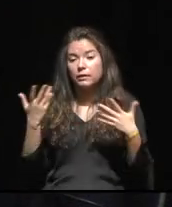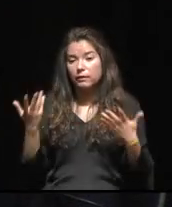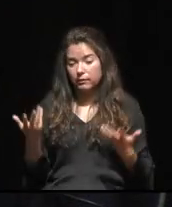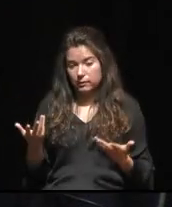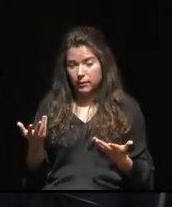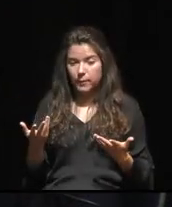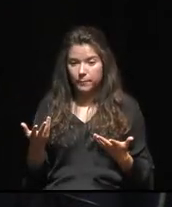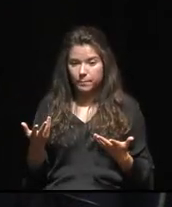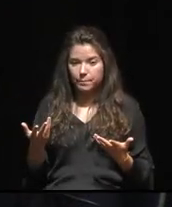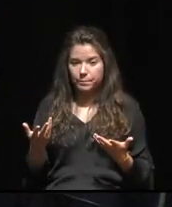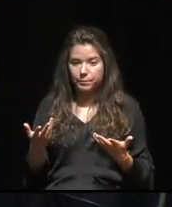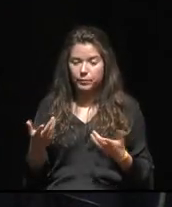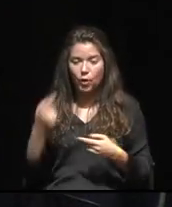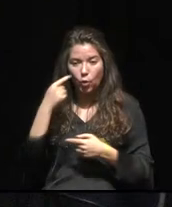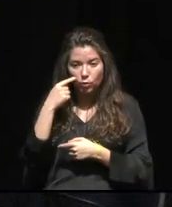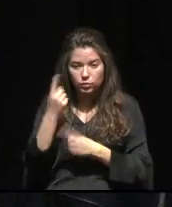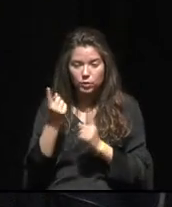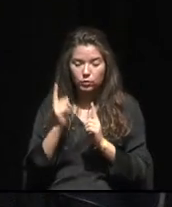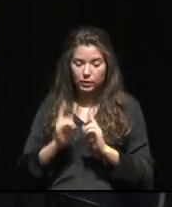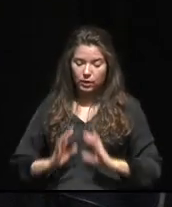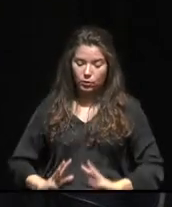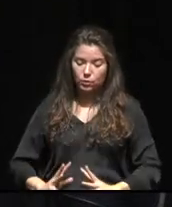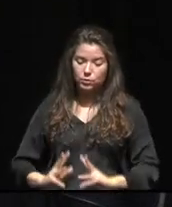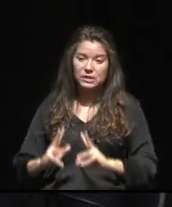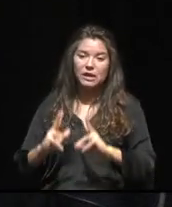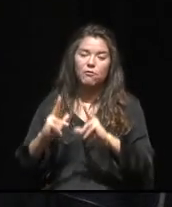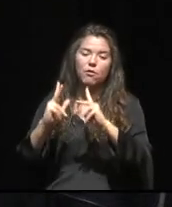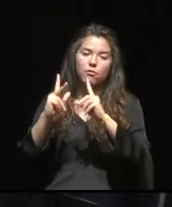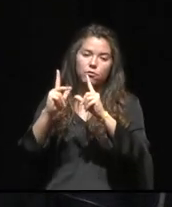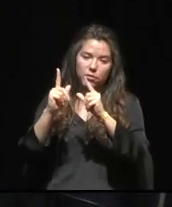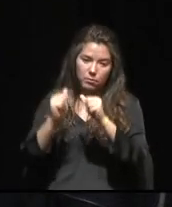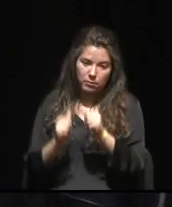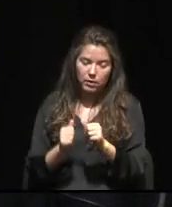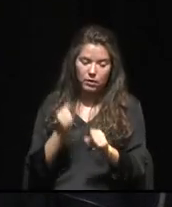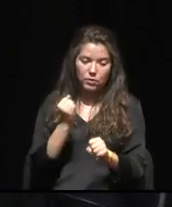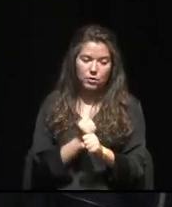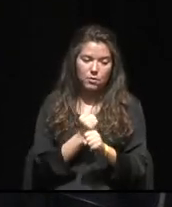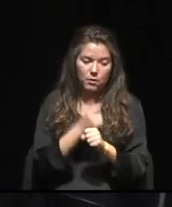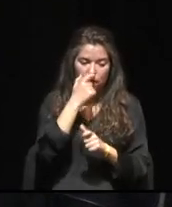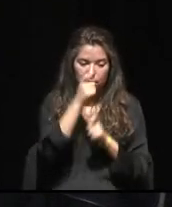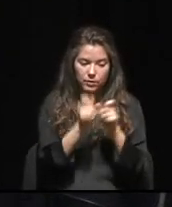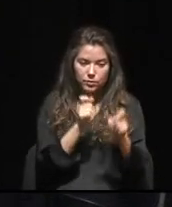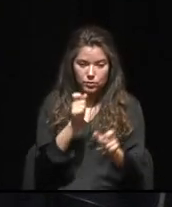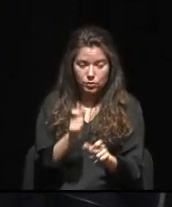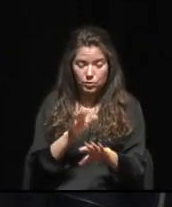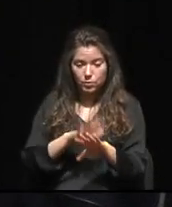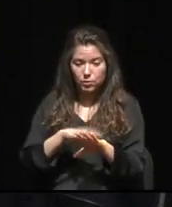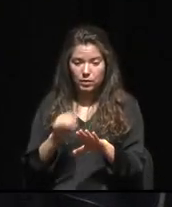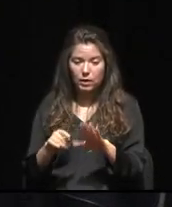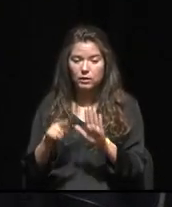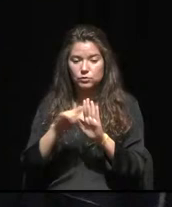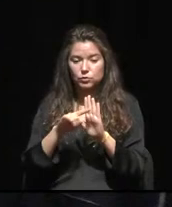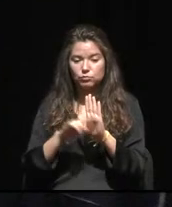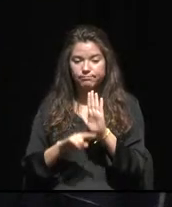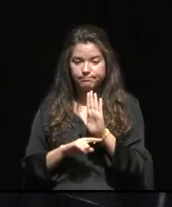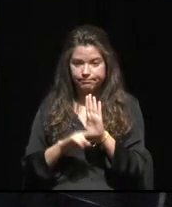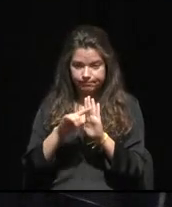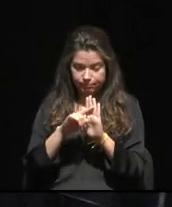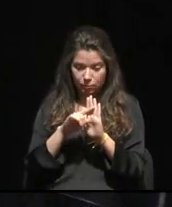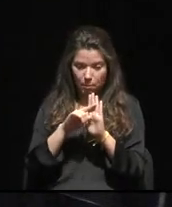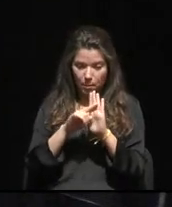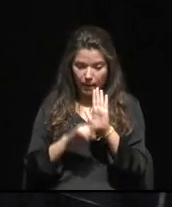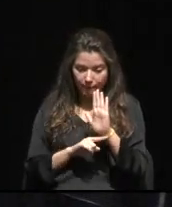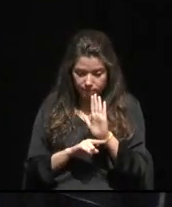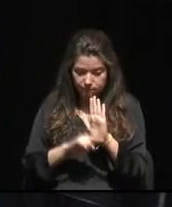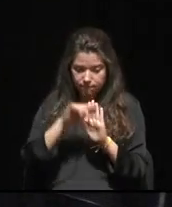exposto constata-se que o desenvolvimento da carreira dos trabalhadores faz por alteração do posicionamento remuneratório para a